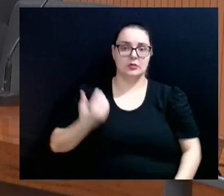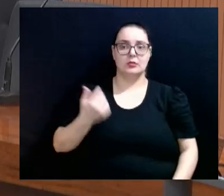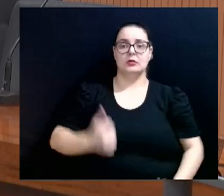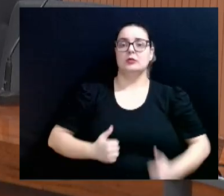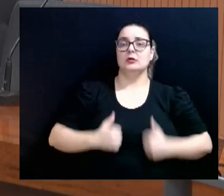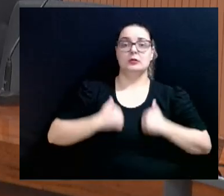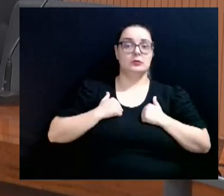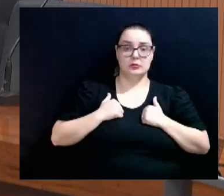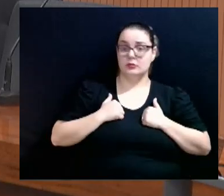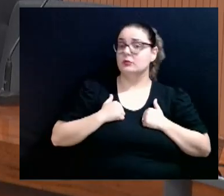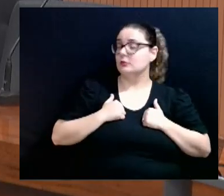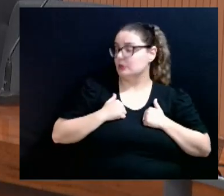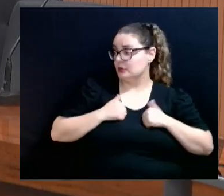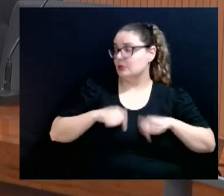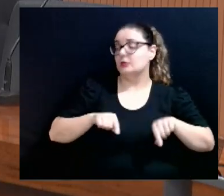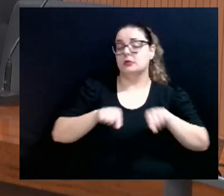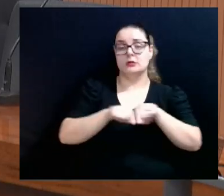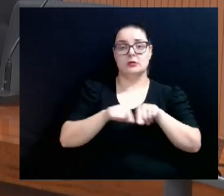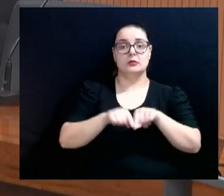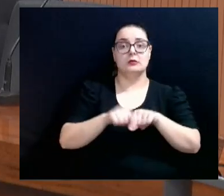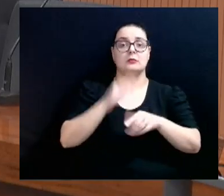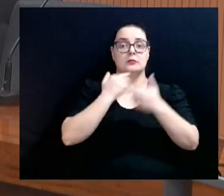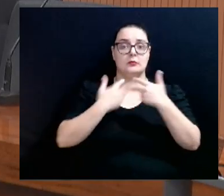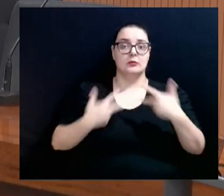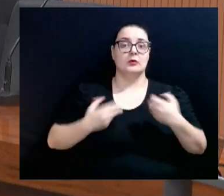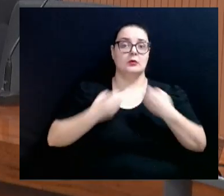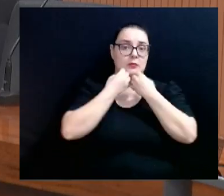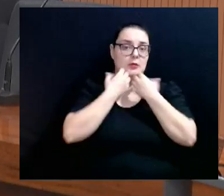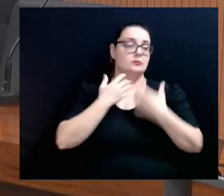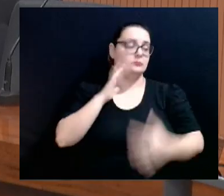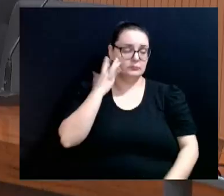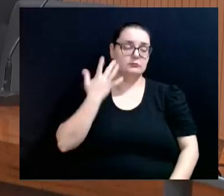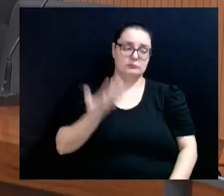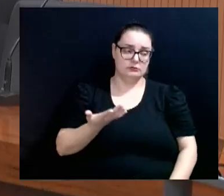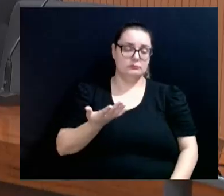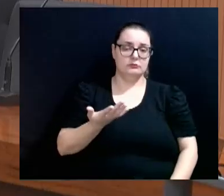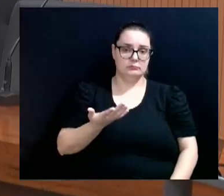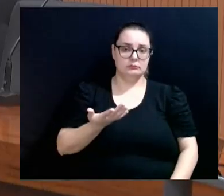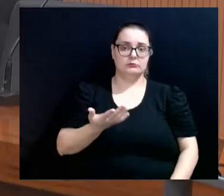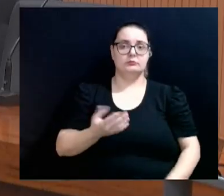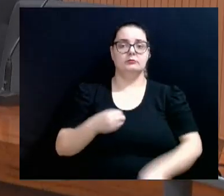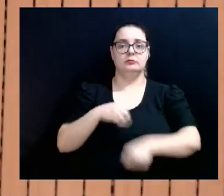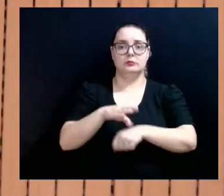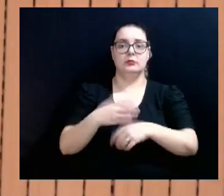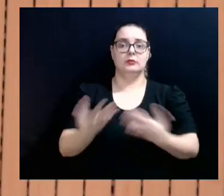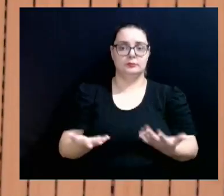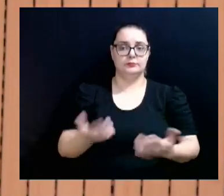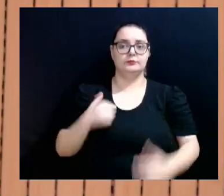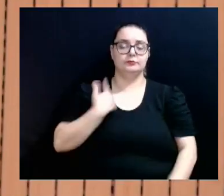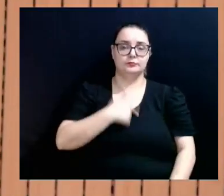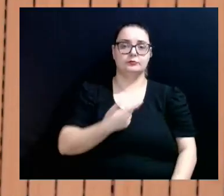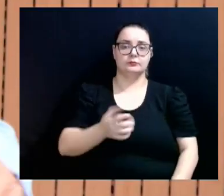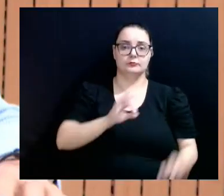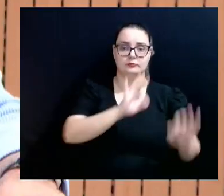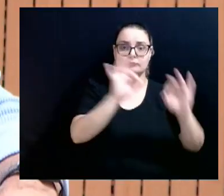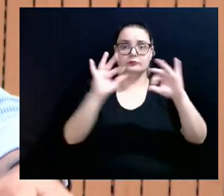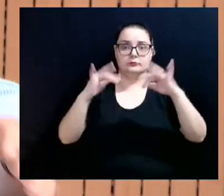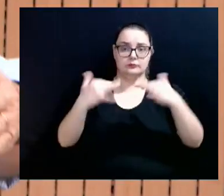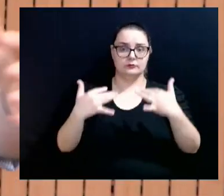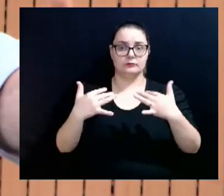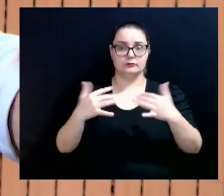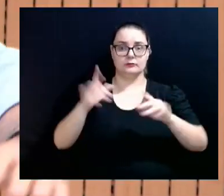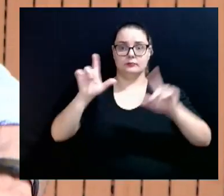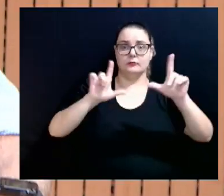também por uma boa alimentação. Eu acho que fica aí o recado para o nosso telespectador da TV Câmara, para o